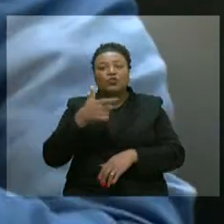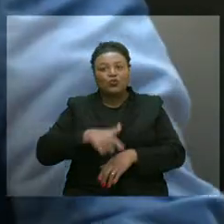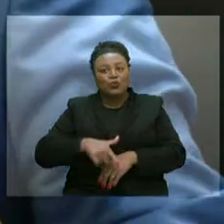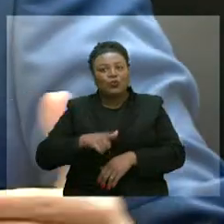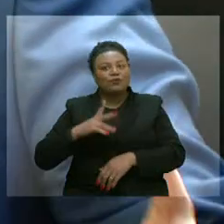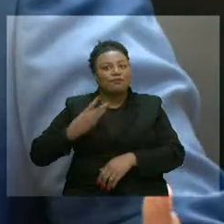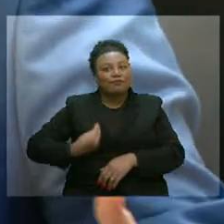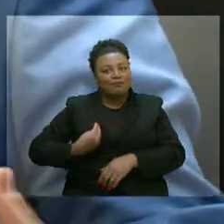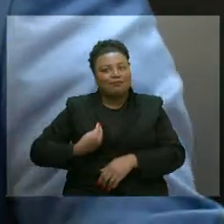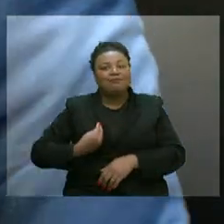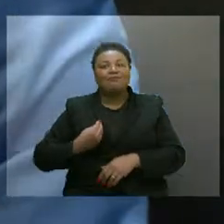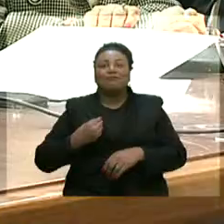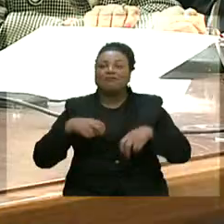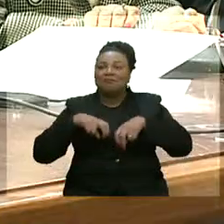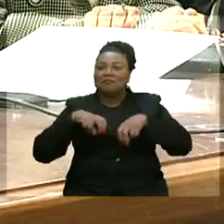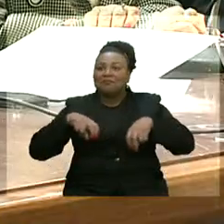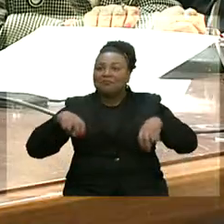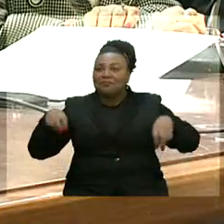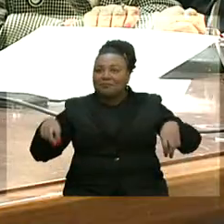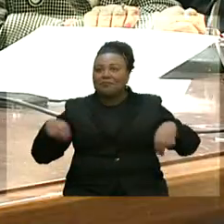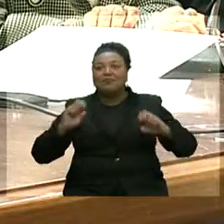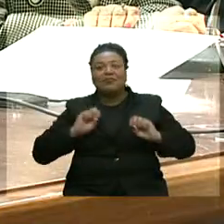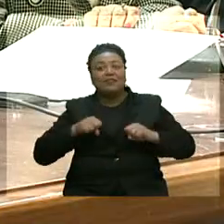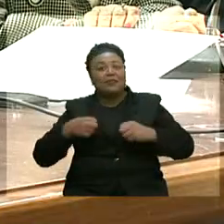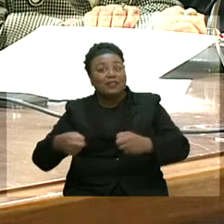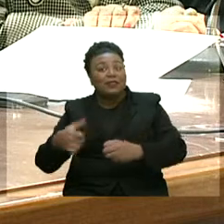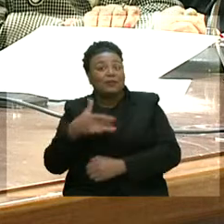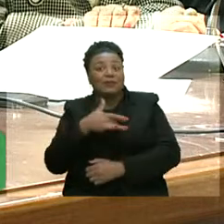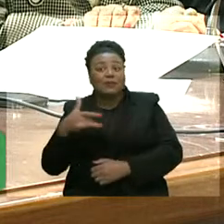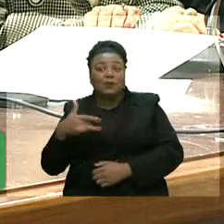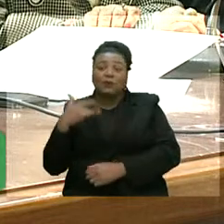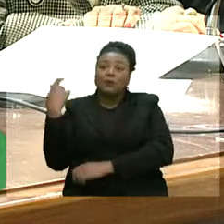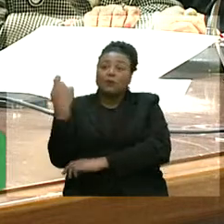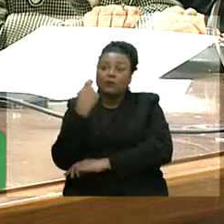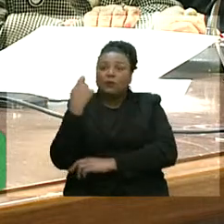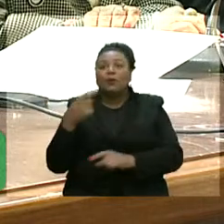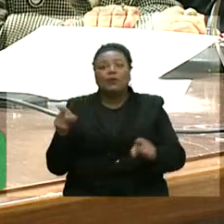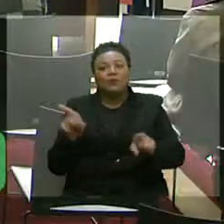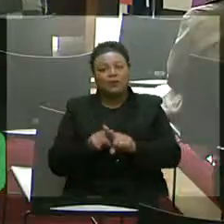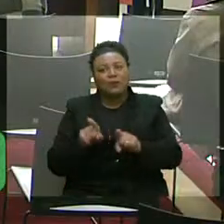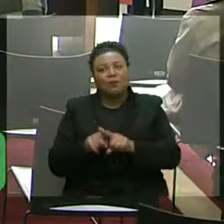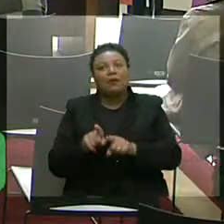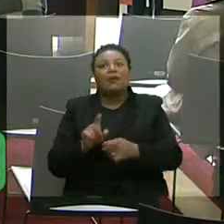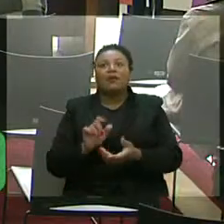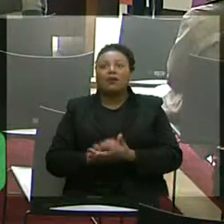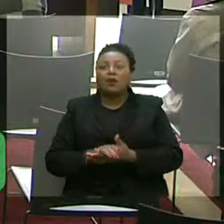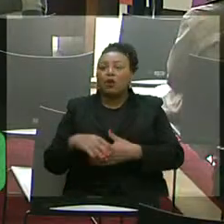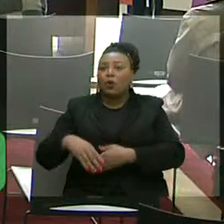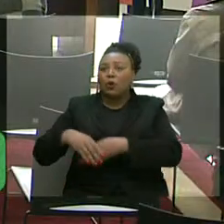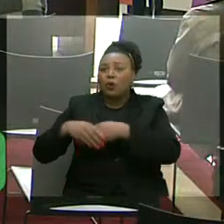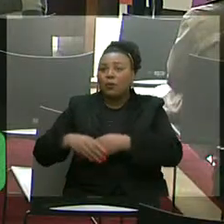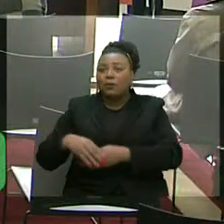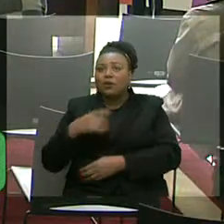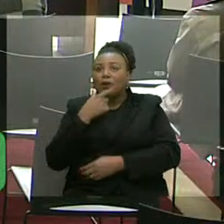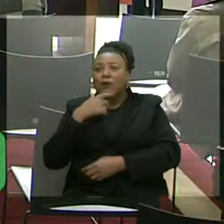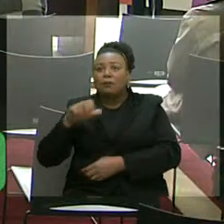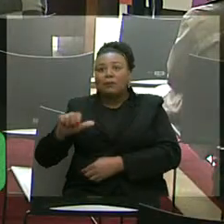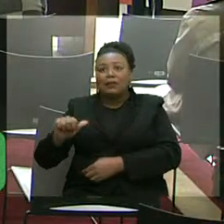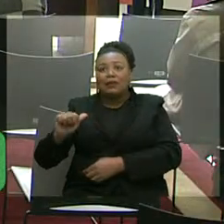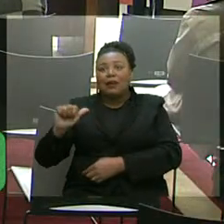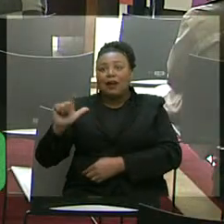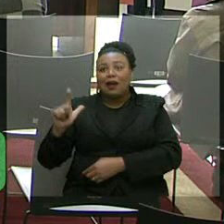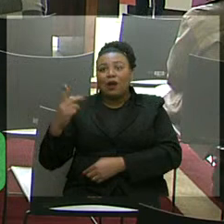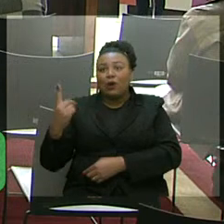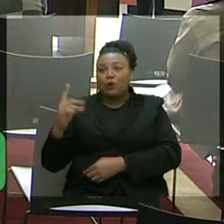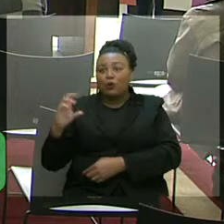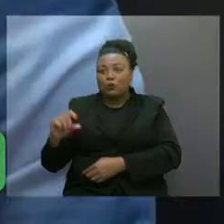vez, estamos perfilados aqui lado a lado em prol da saúde do Rio Grande do Sul. Também cumprimentar o doutor Aldo Neri de Vargas